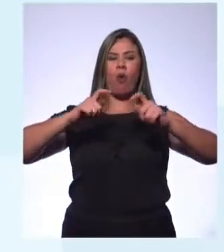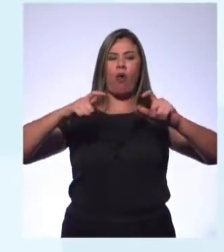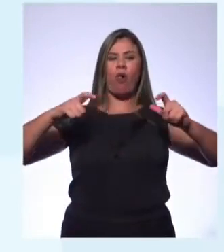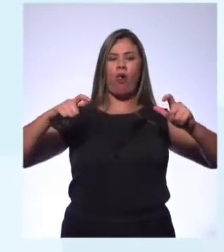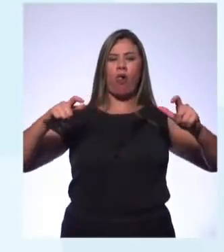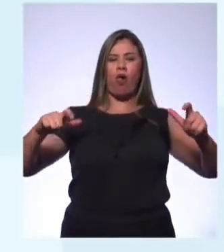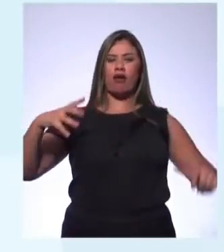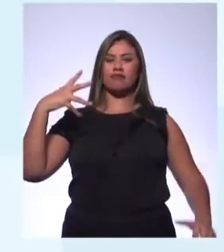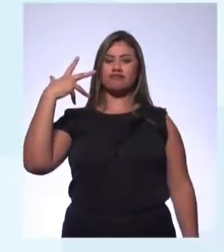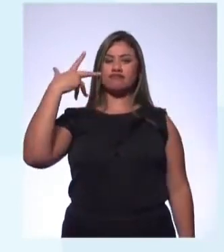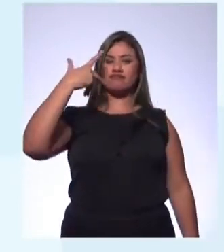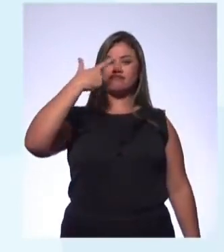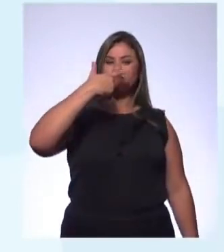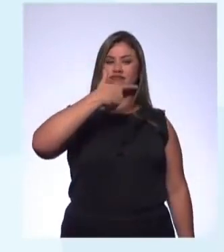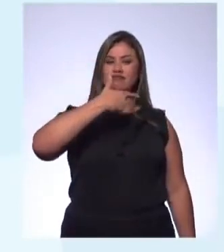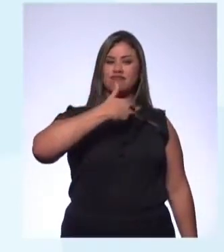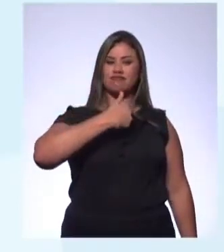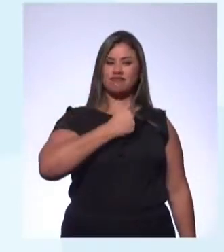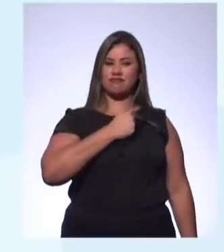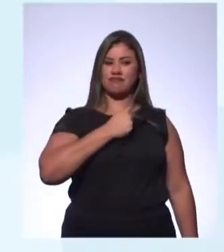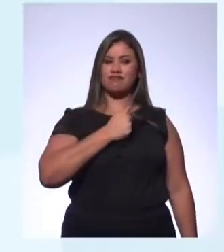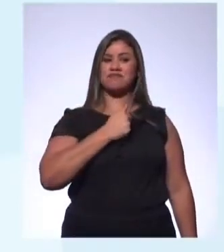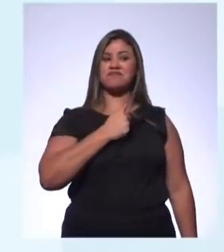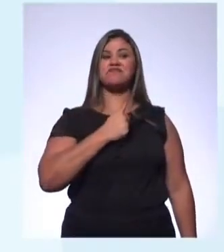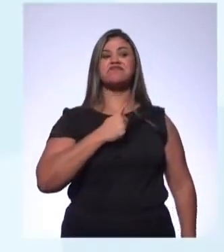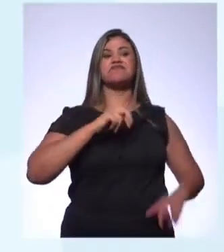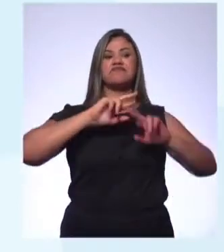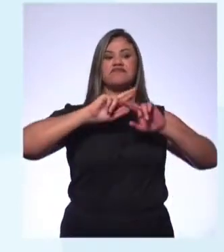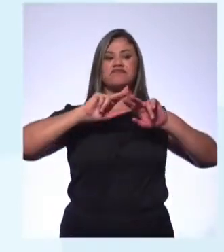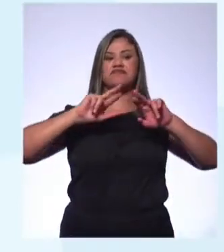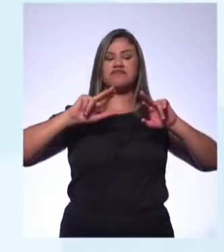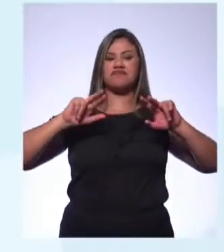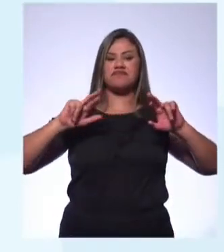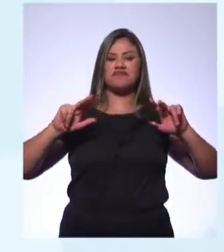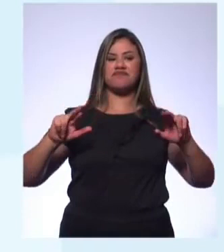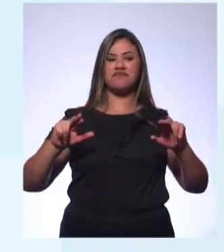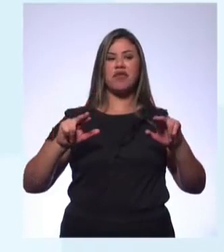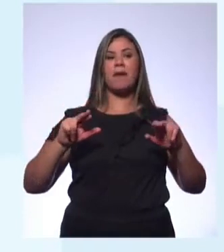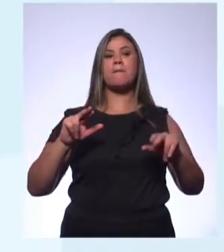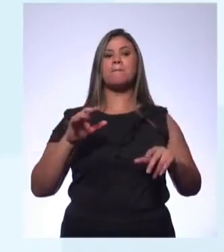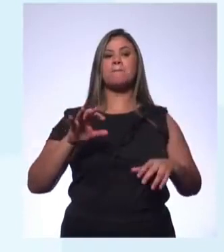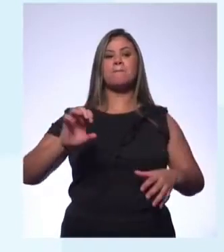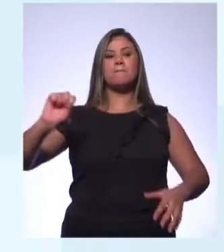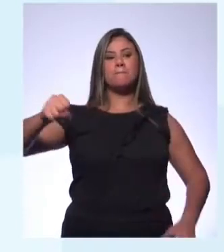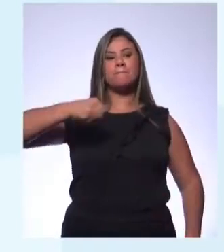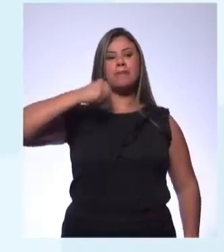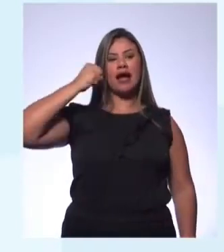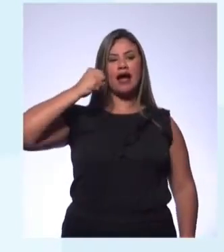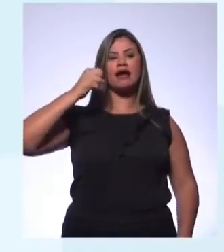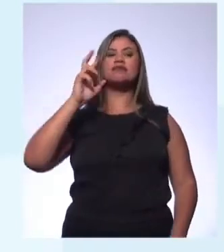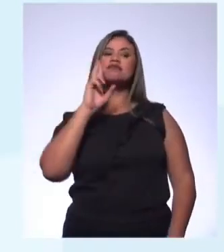conosco. Grandiosa, bonita, sofisticada e repleta de bares e